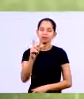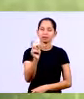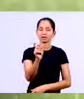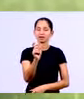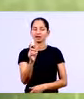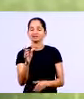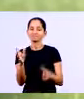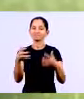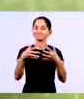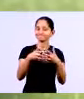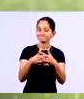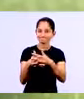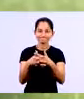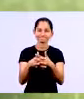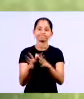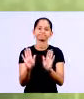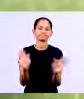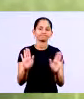ainda gera